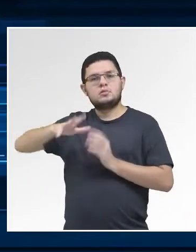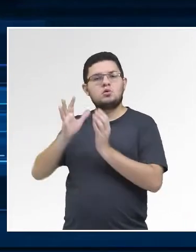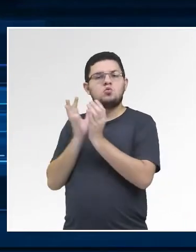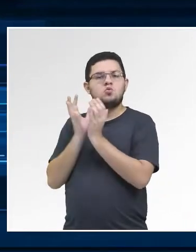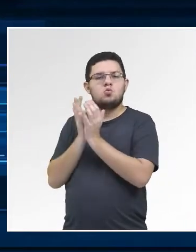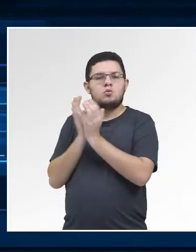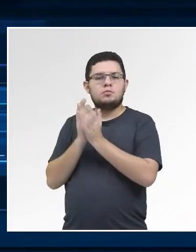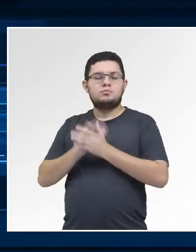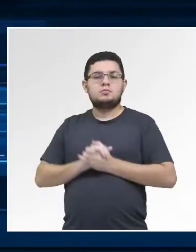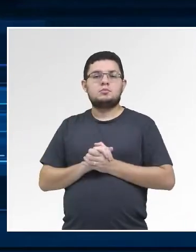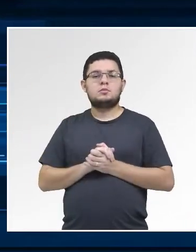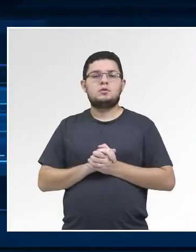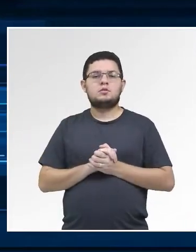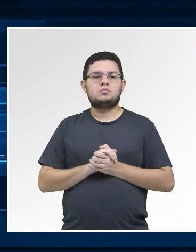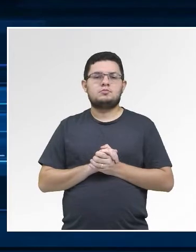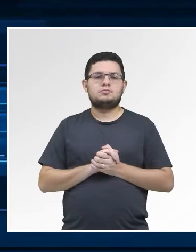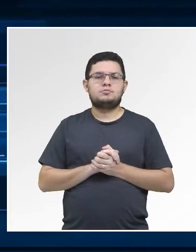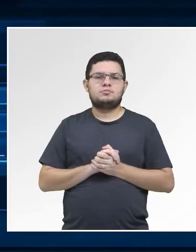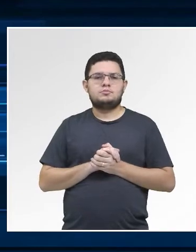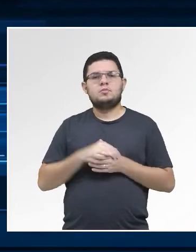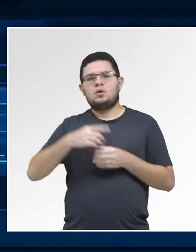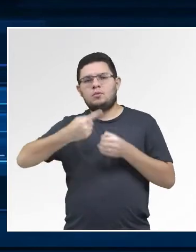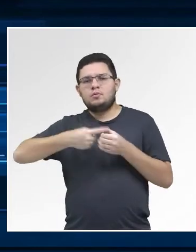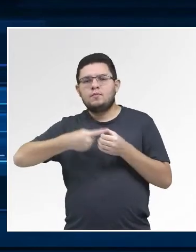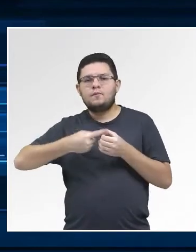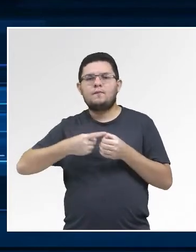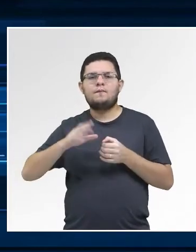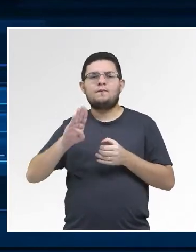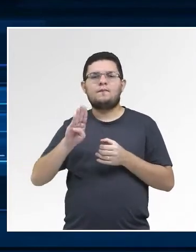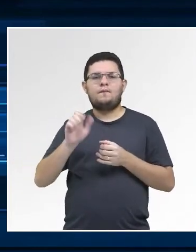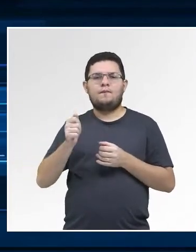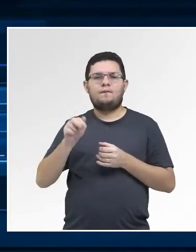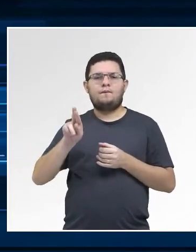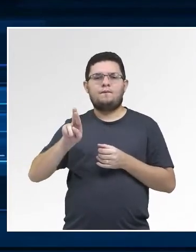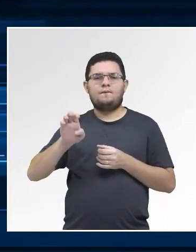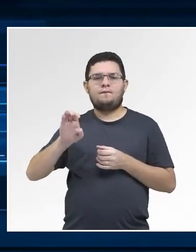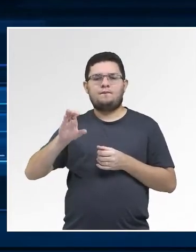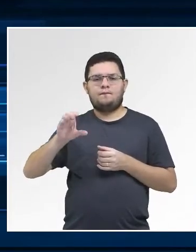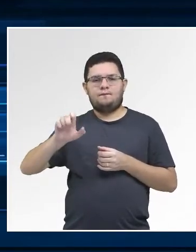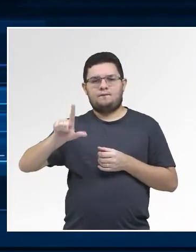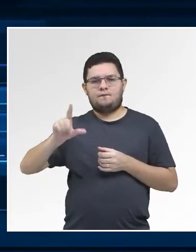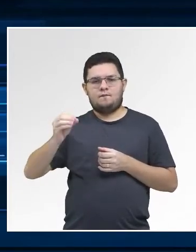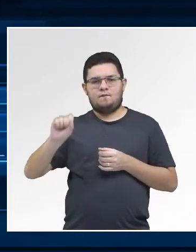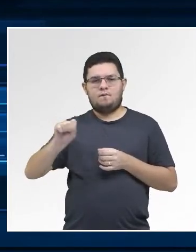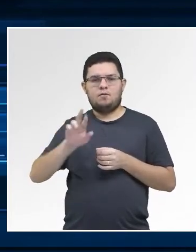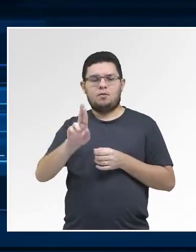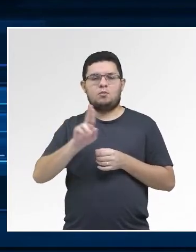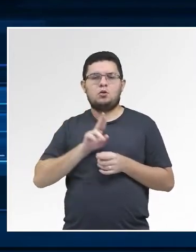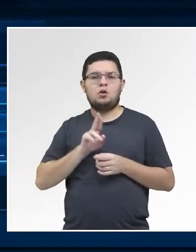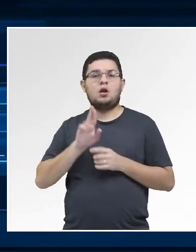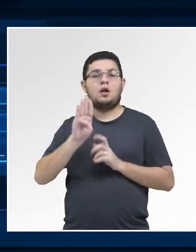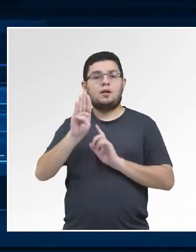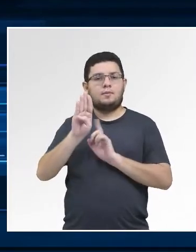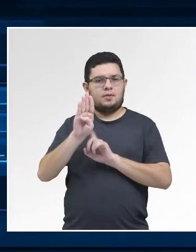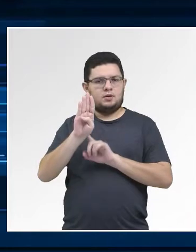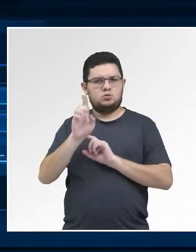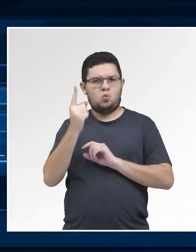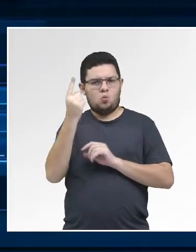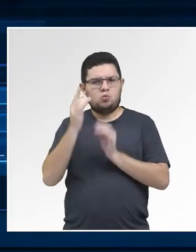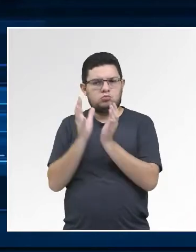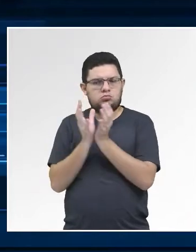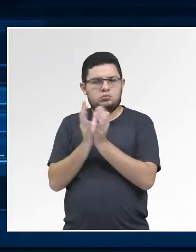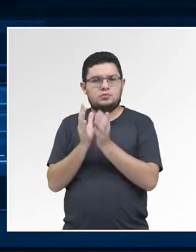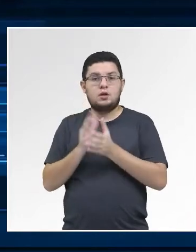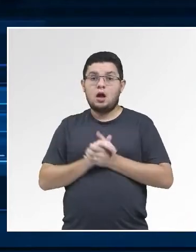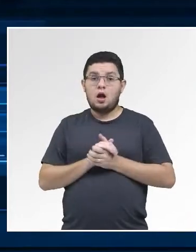participando, dizendo que é a letter B. Ok, letter B. Então, a única turma que está participando agora, mas agora apareceu